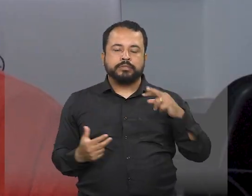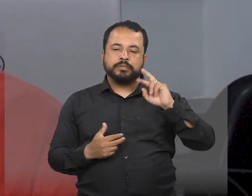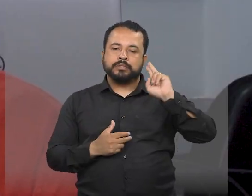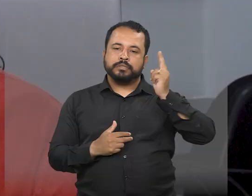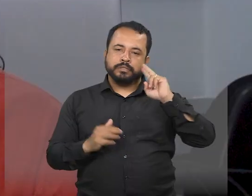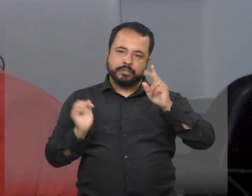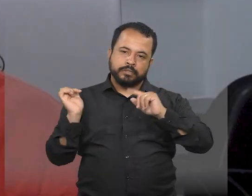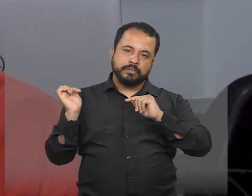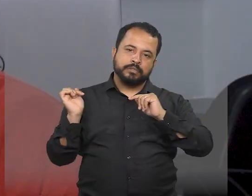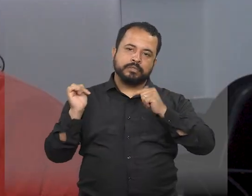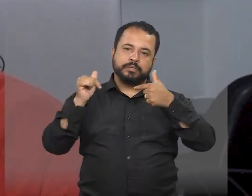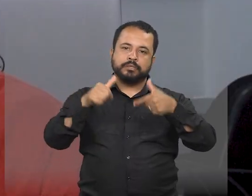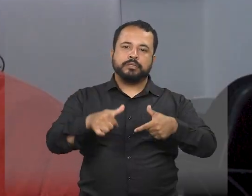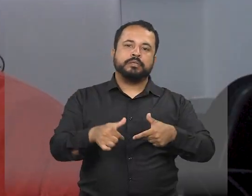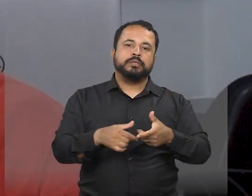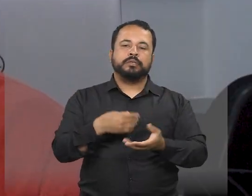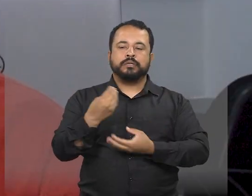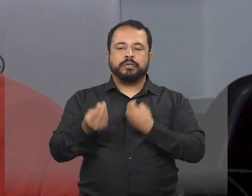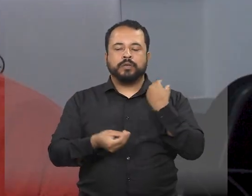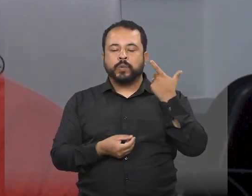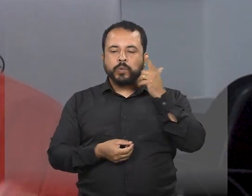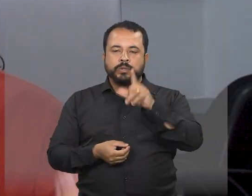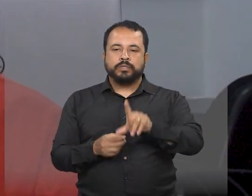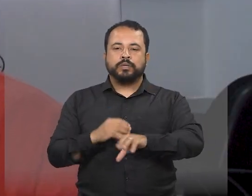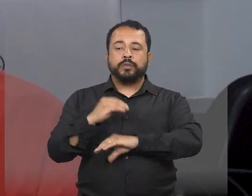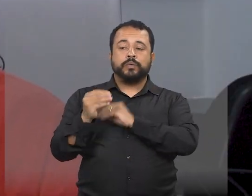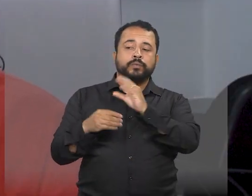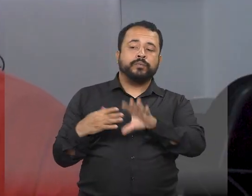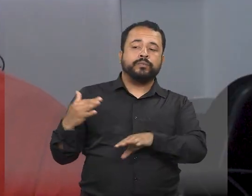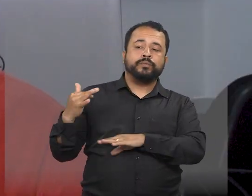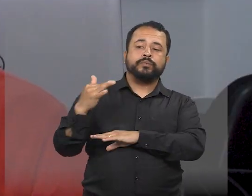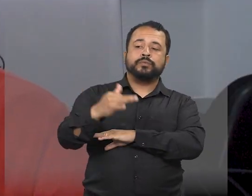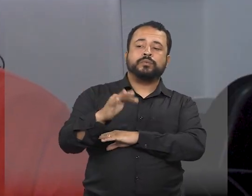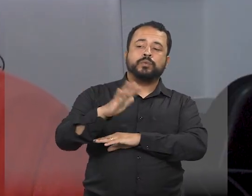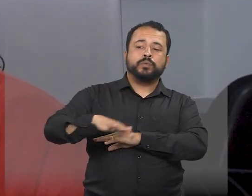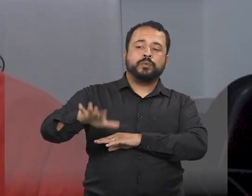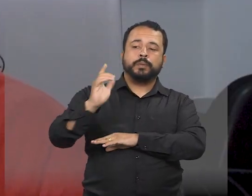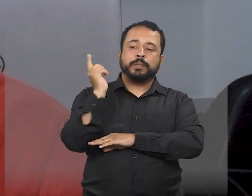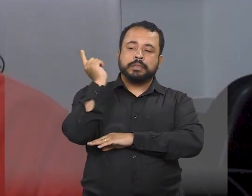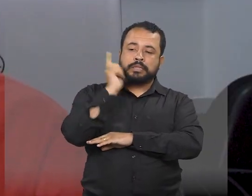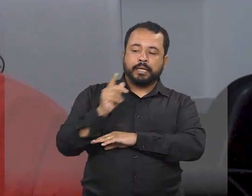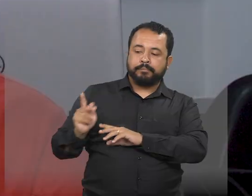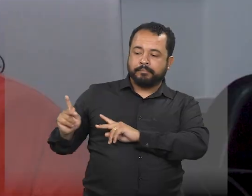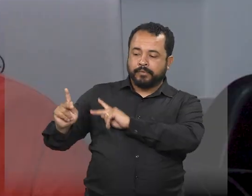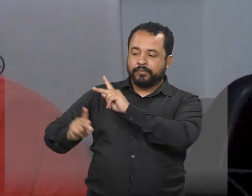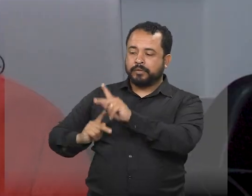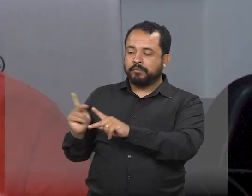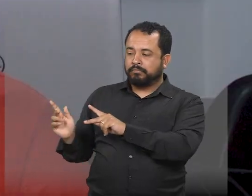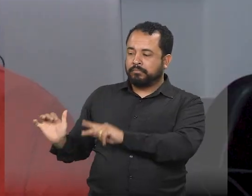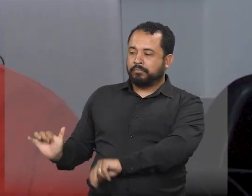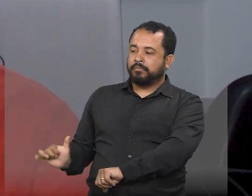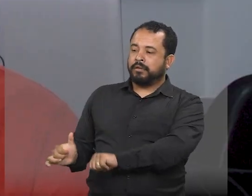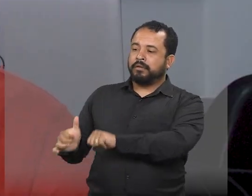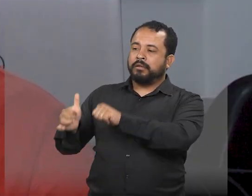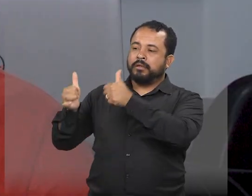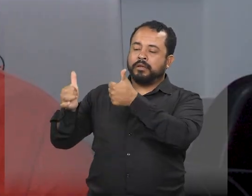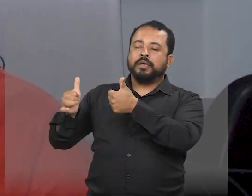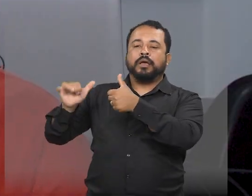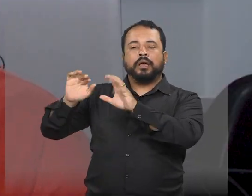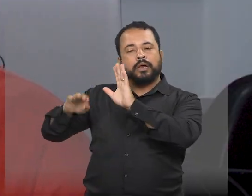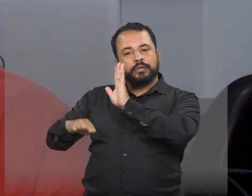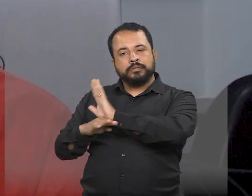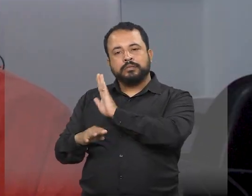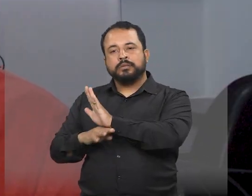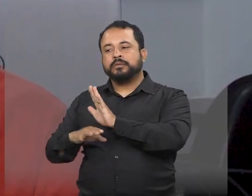dessa história, a gente consegue construir um futuro possível para essas pessoas que foram atingidas e para a cidade de Maceió, né,